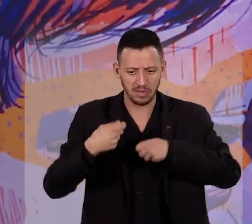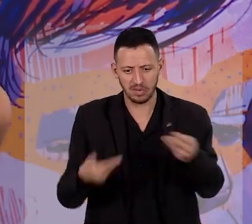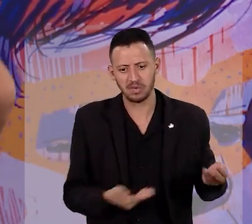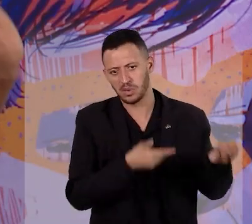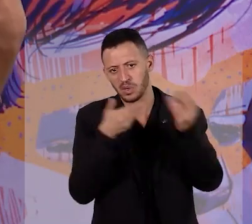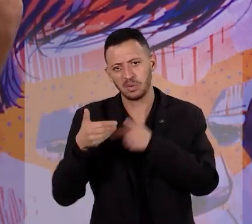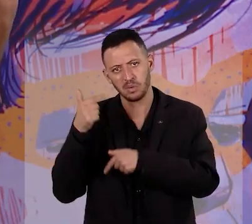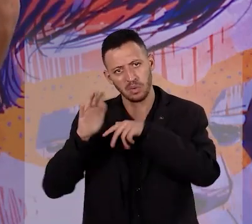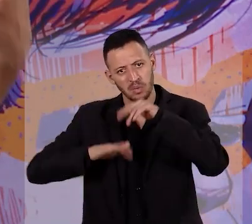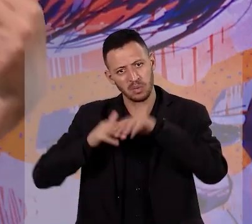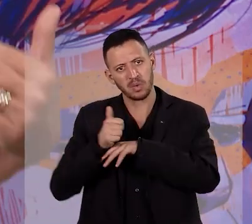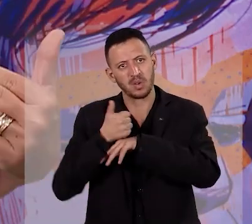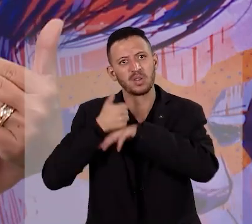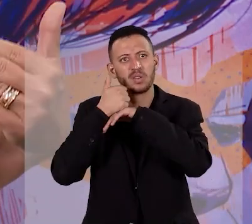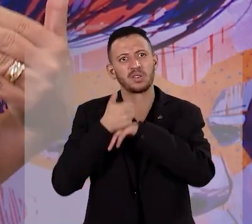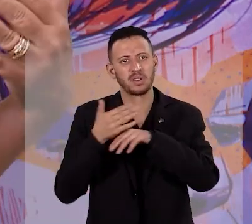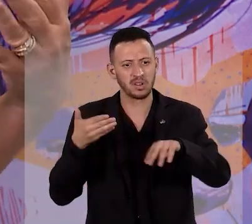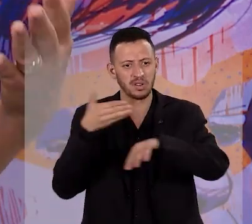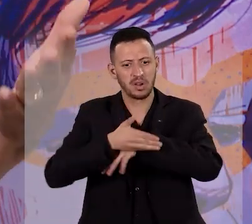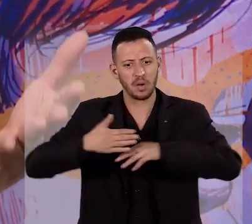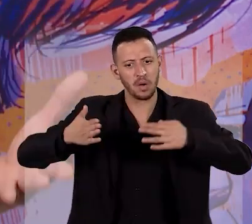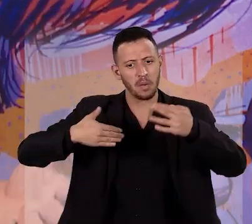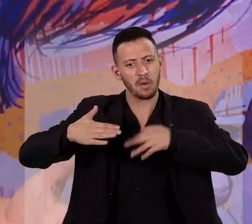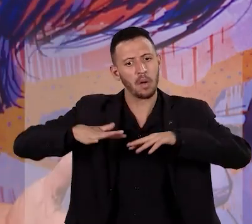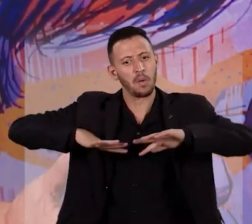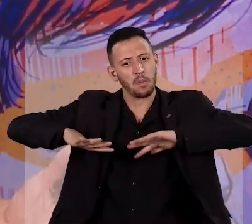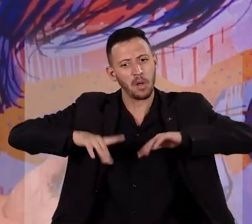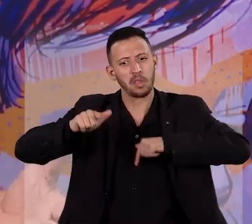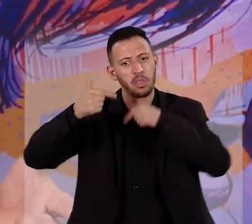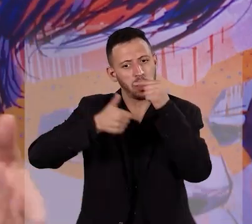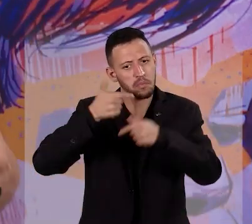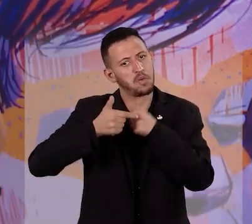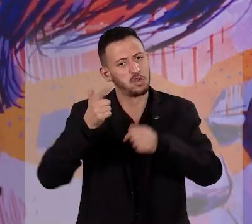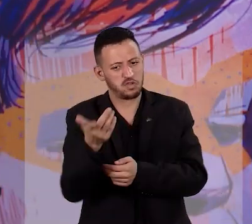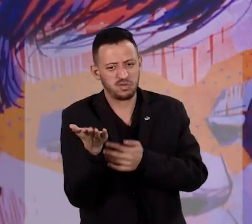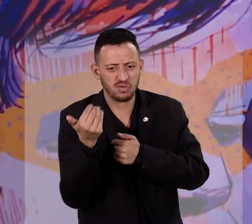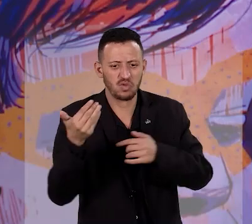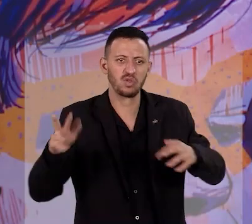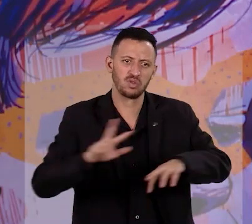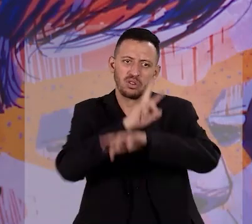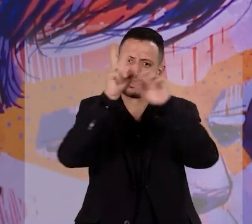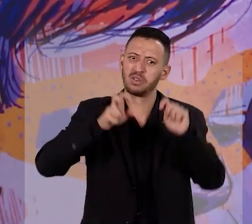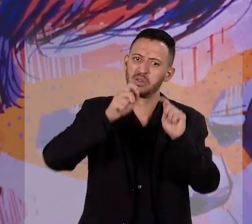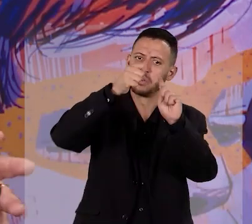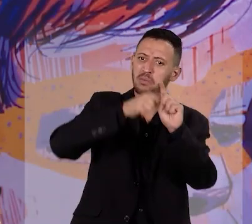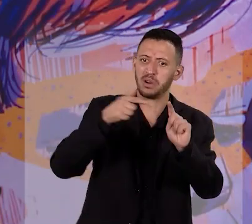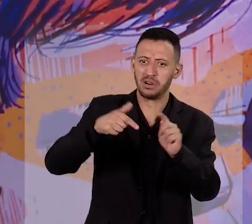gente precisa trazer esse trabalhador, até que está entrando no mercado de trabalho, esse jovem,